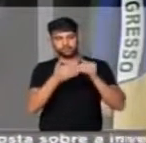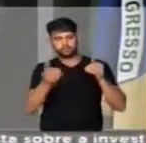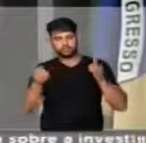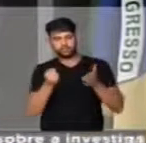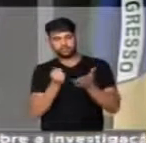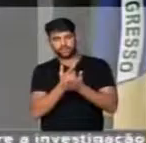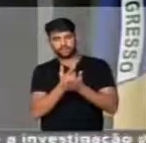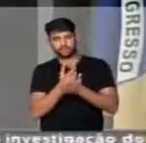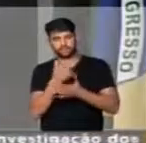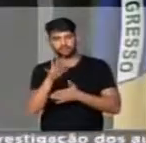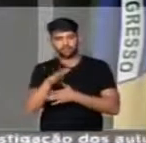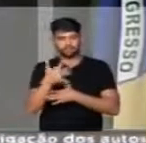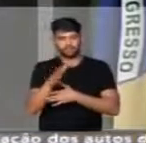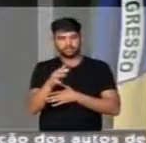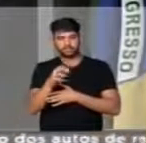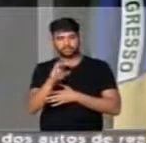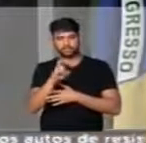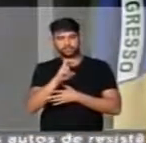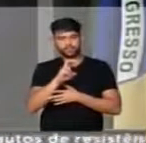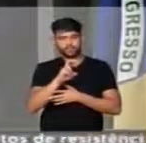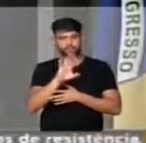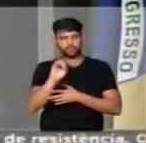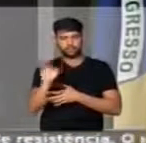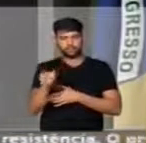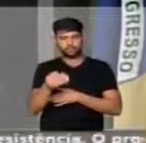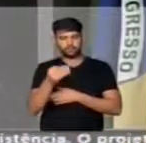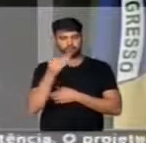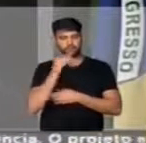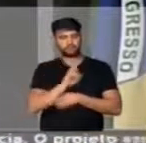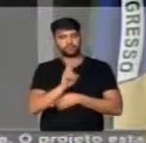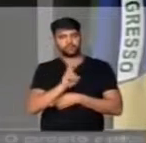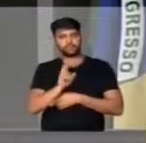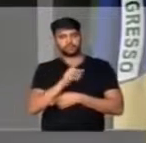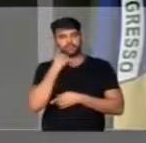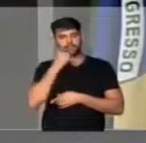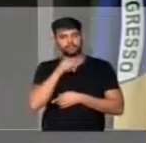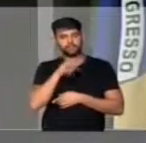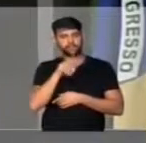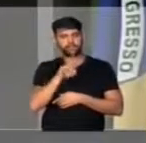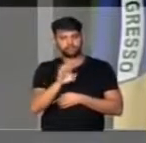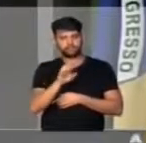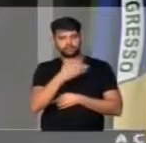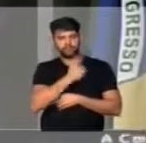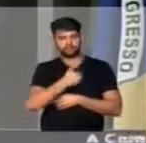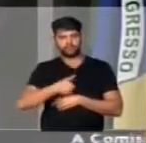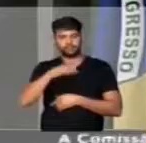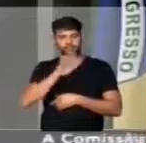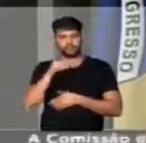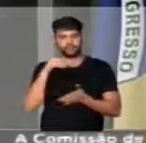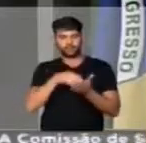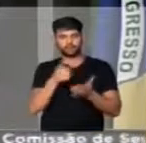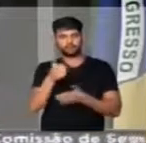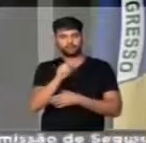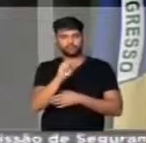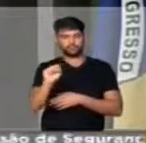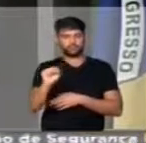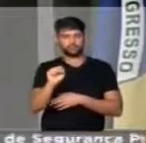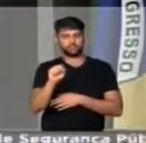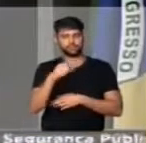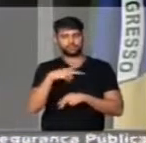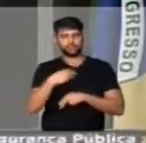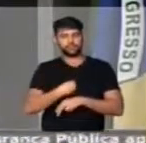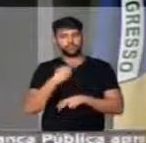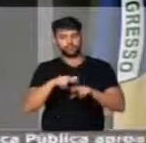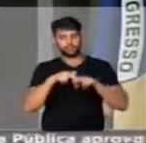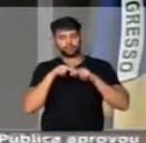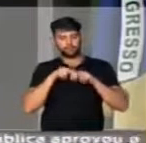pagar cerca de 50 bilhões de reais, deputado Perondi, ao governo federal até 2018, por